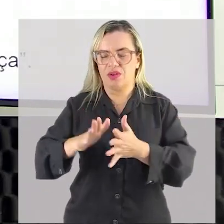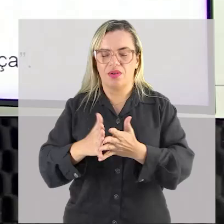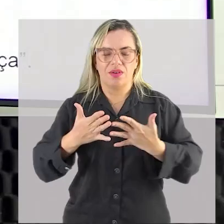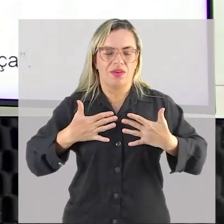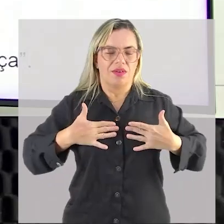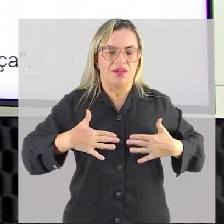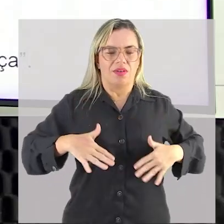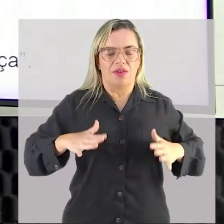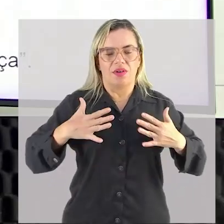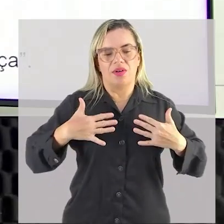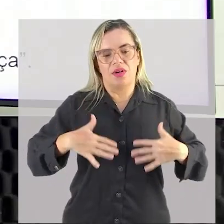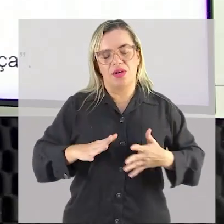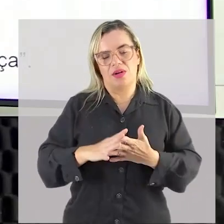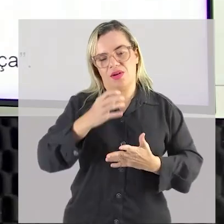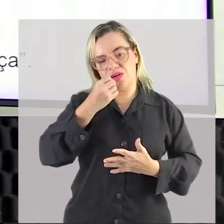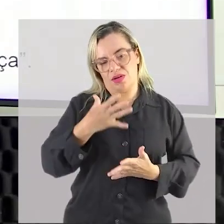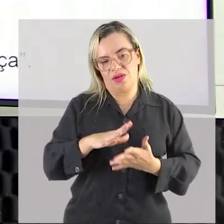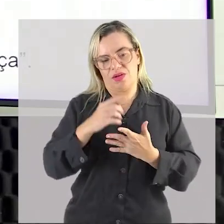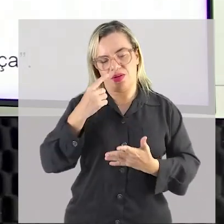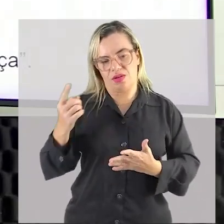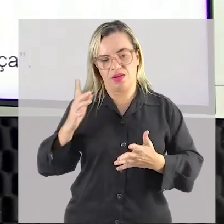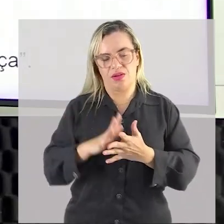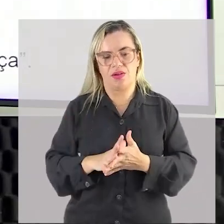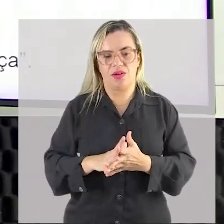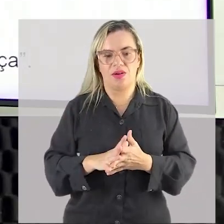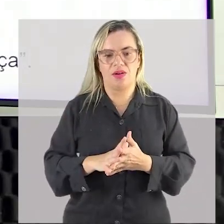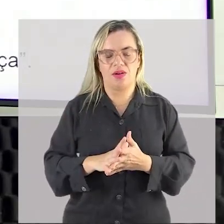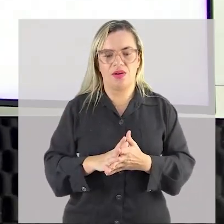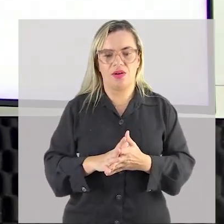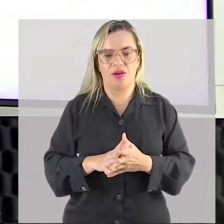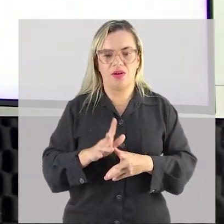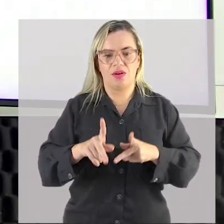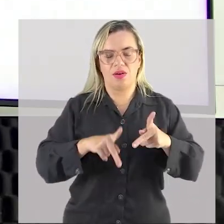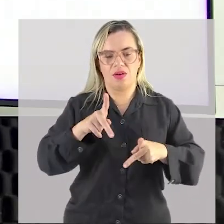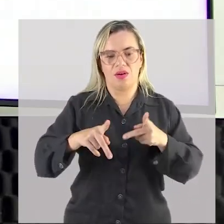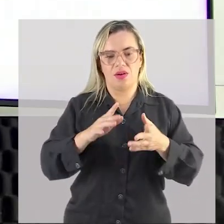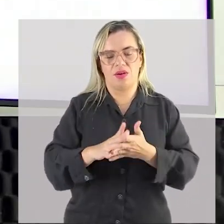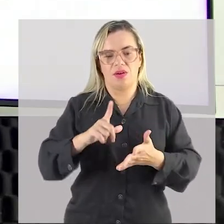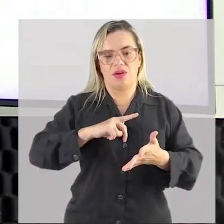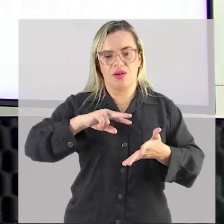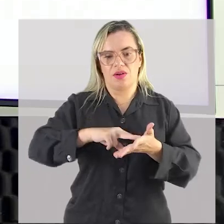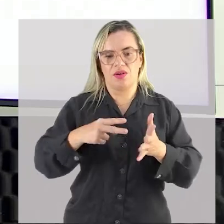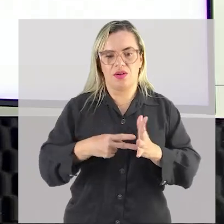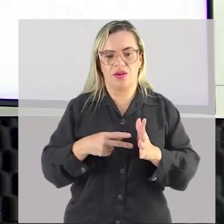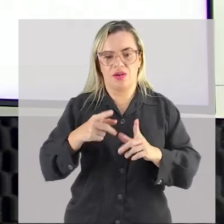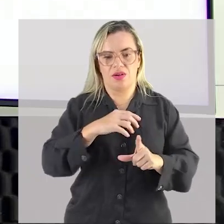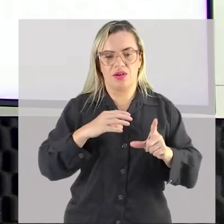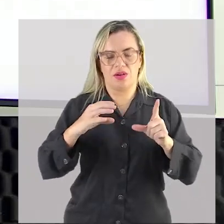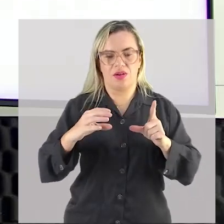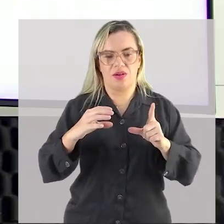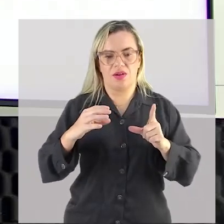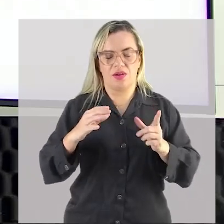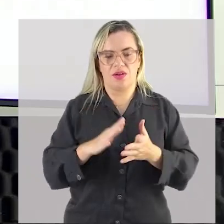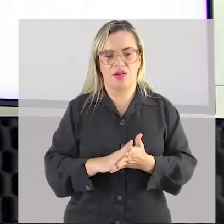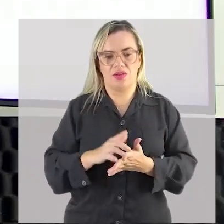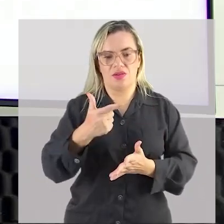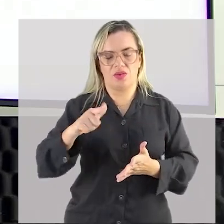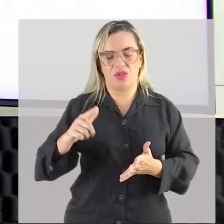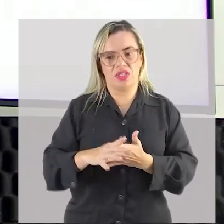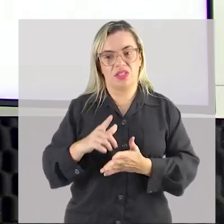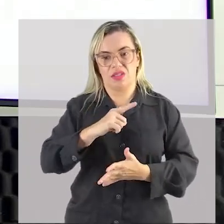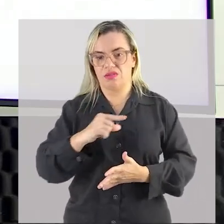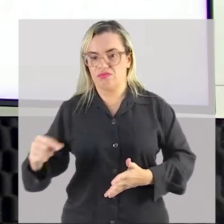uma calmaria né gente então é um dito popular que tem um significado Se correr o bicho pega se ficar o bicho come ou seja não tem